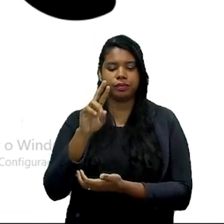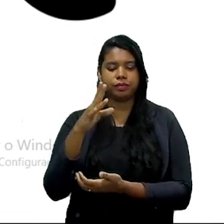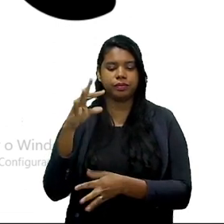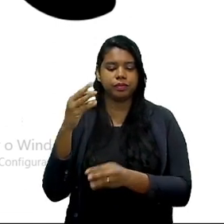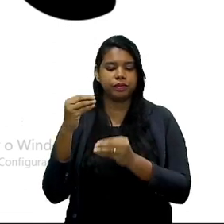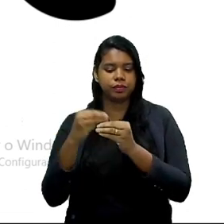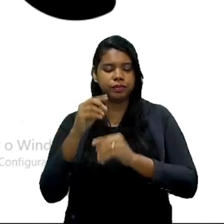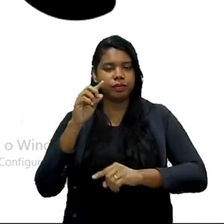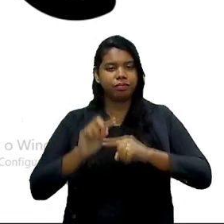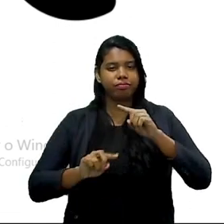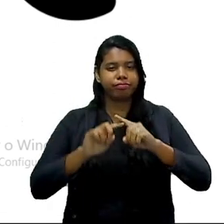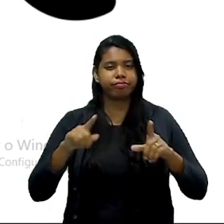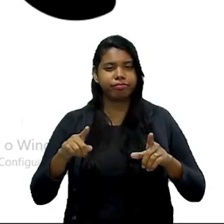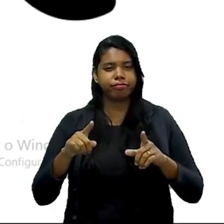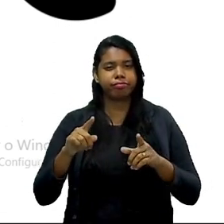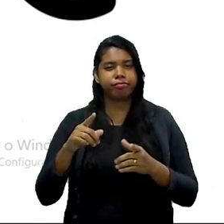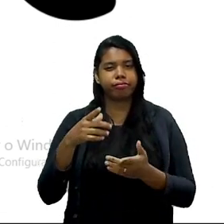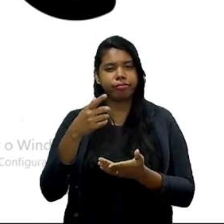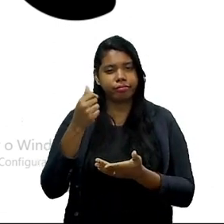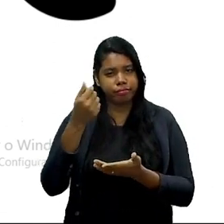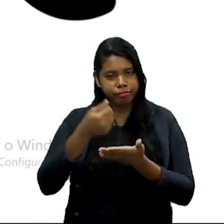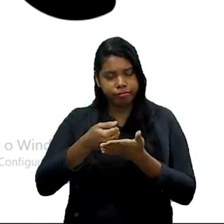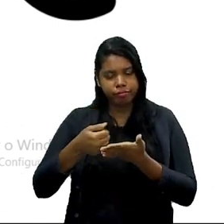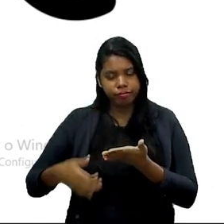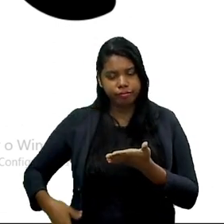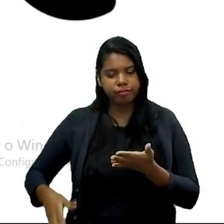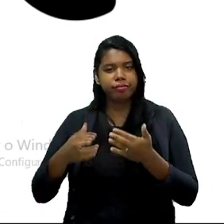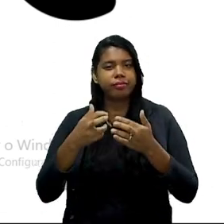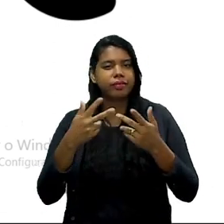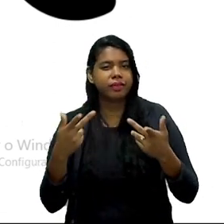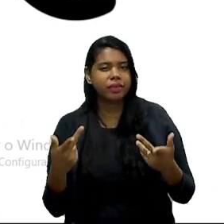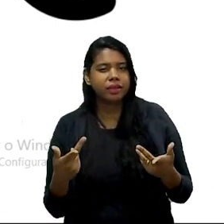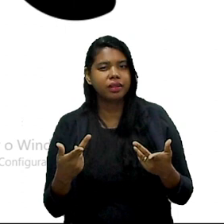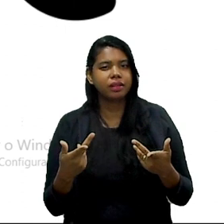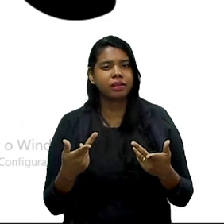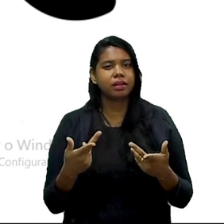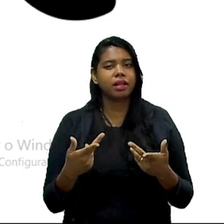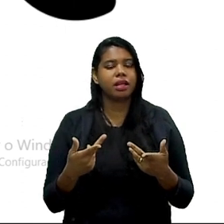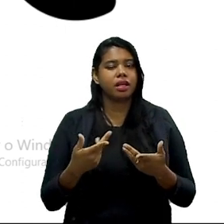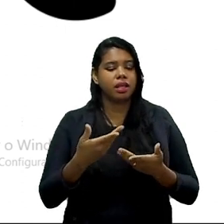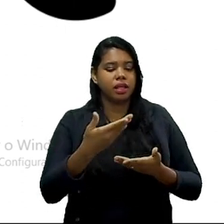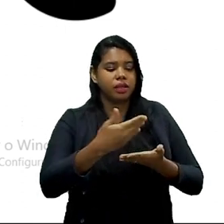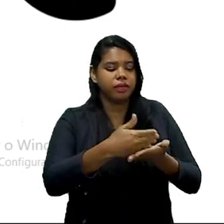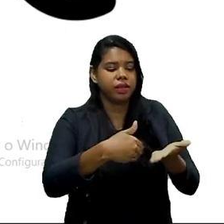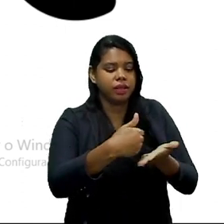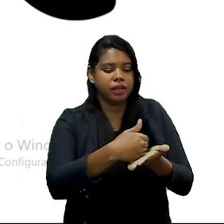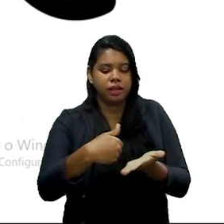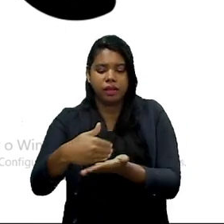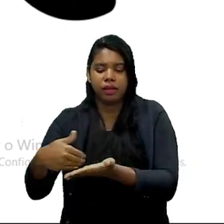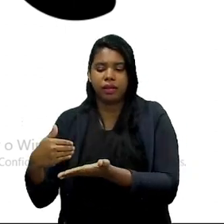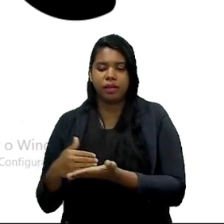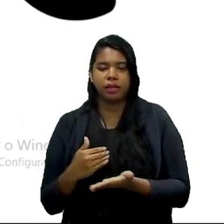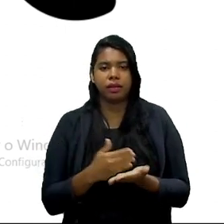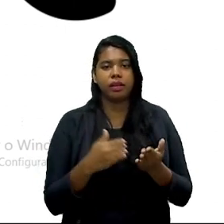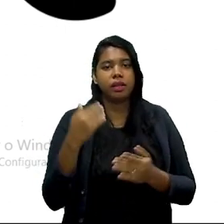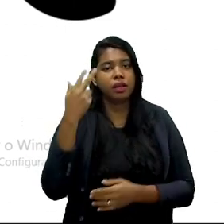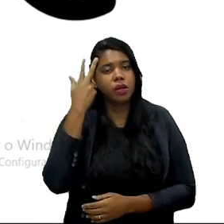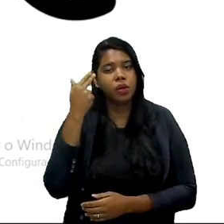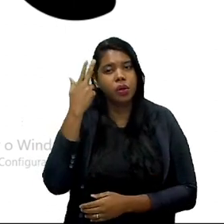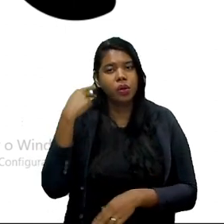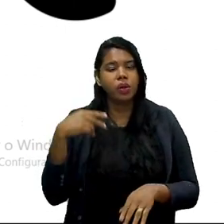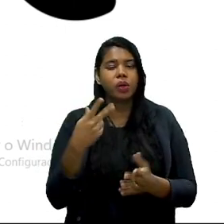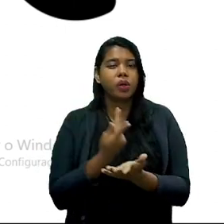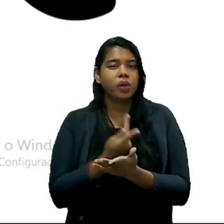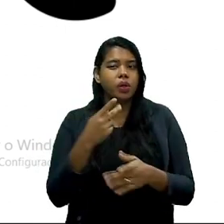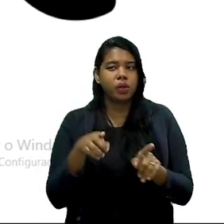direta, os gastos indiretos de fabricação através de mecanismos de rateio. Então, é muito comum